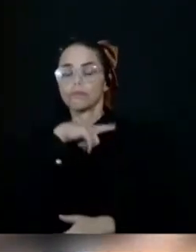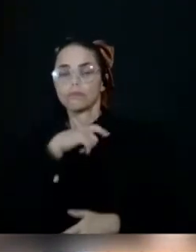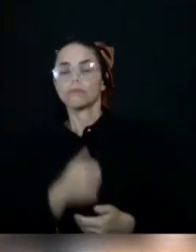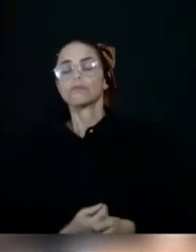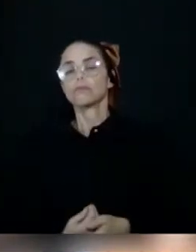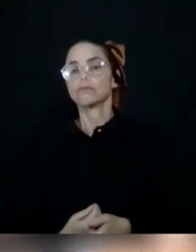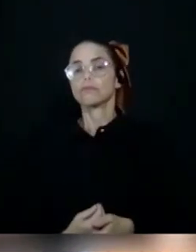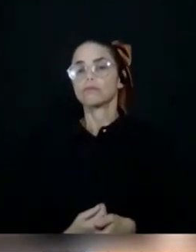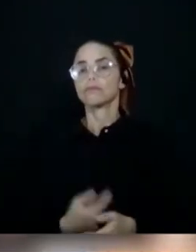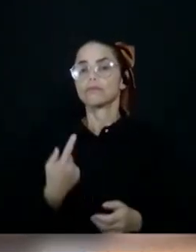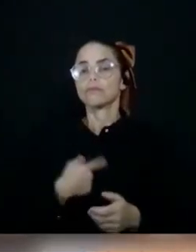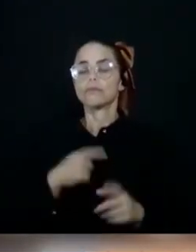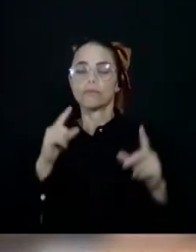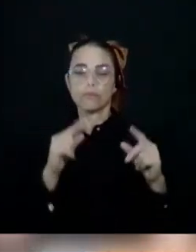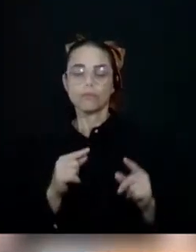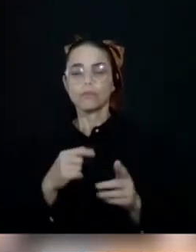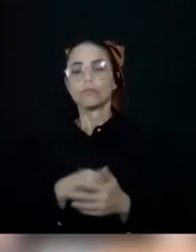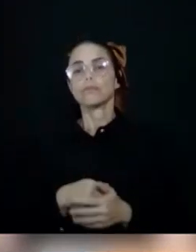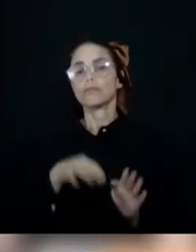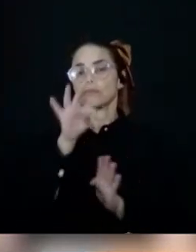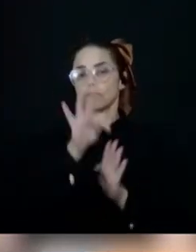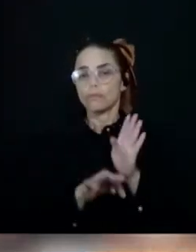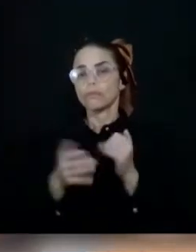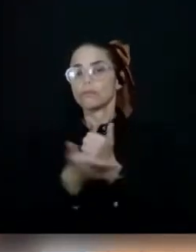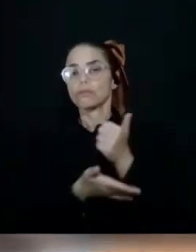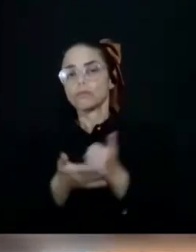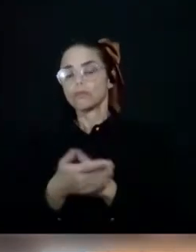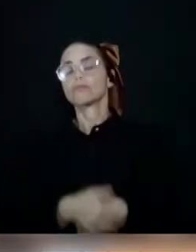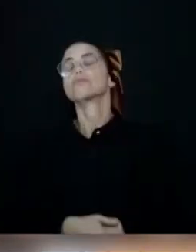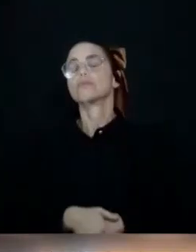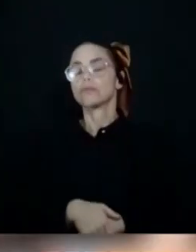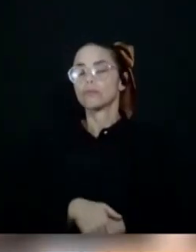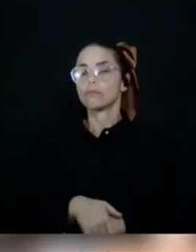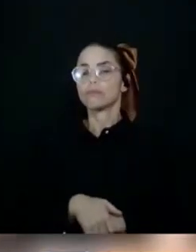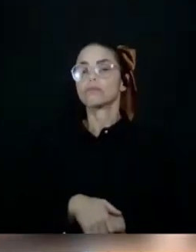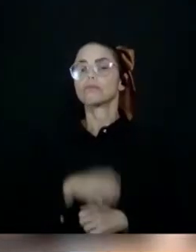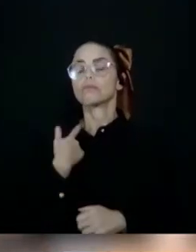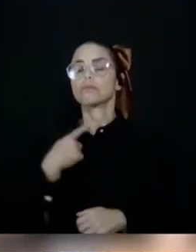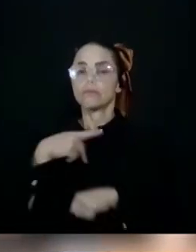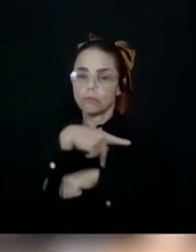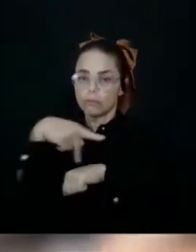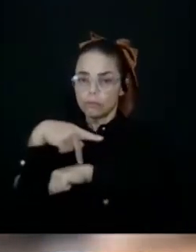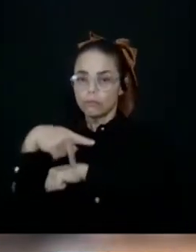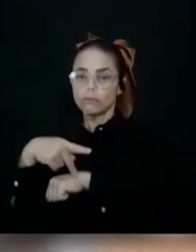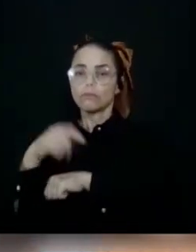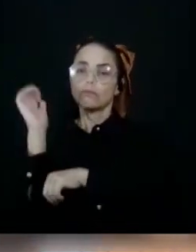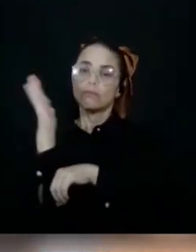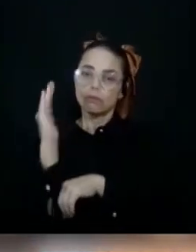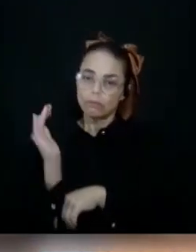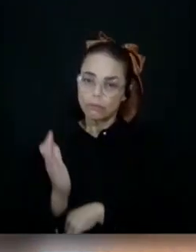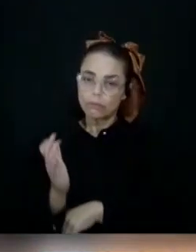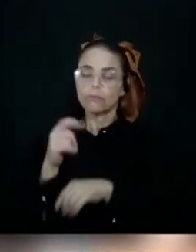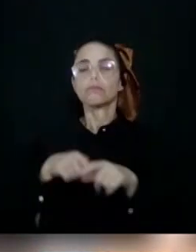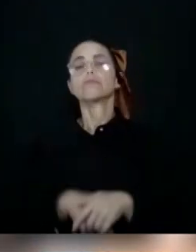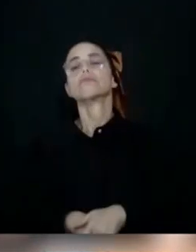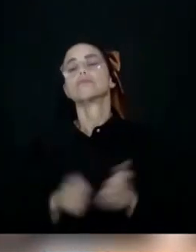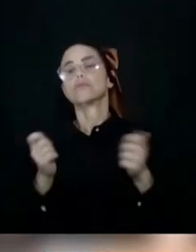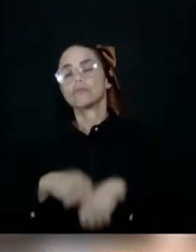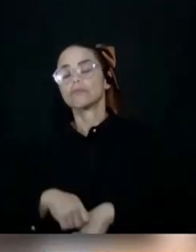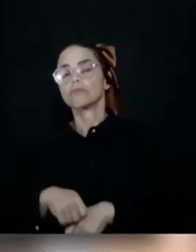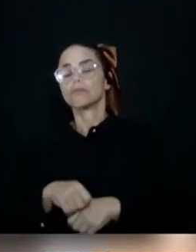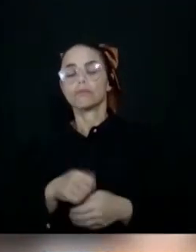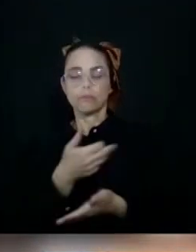Os dados do texto base, eles são, né, do país, é do Brasil, mas a gente pode pegar os dados